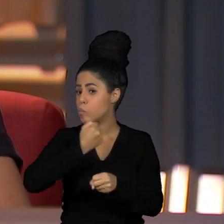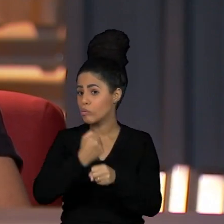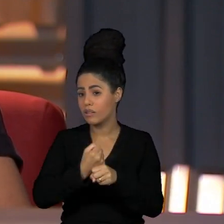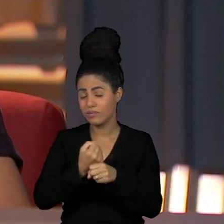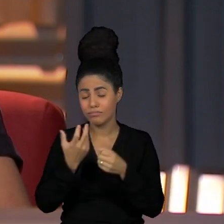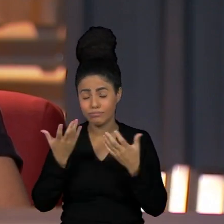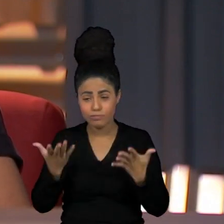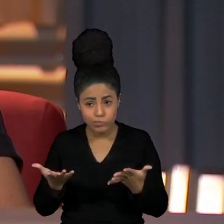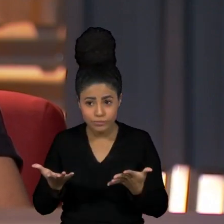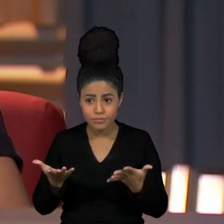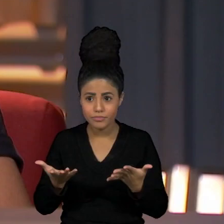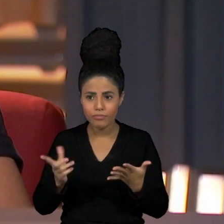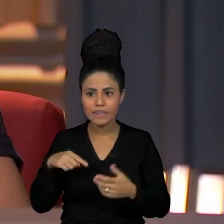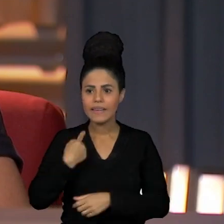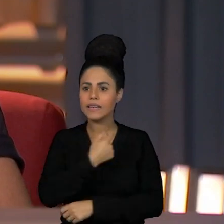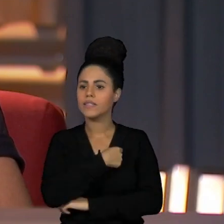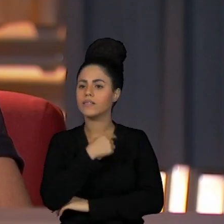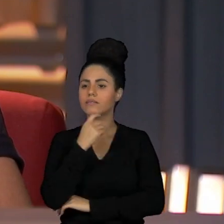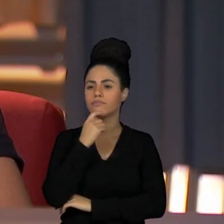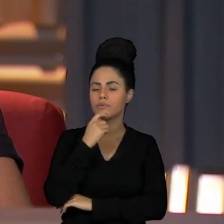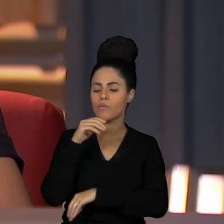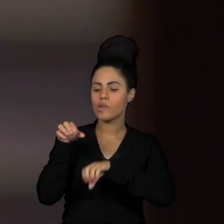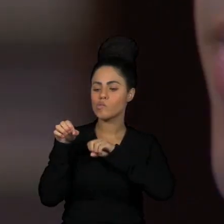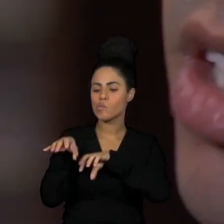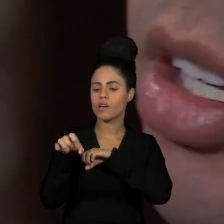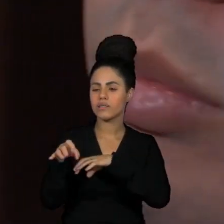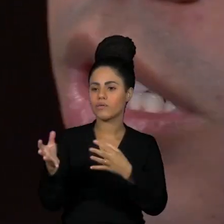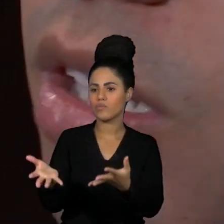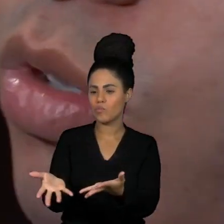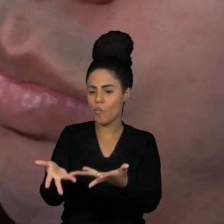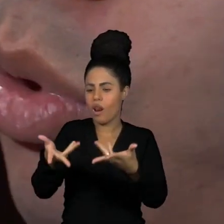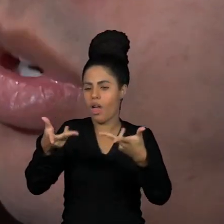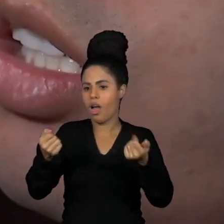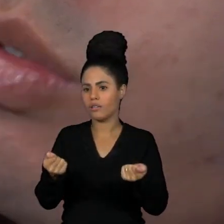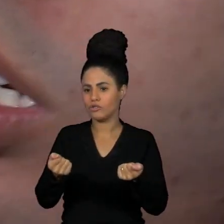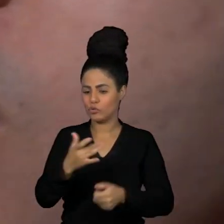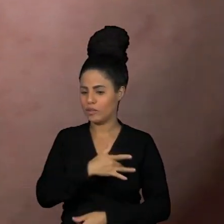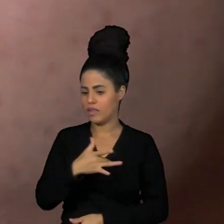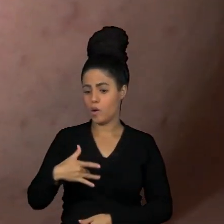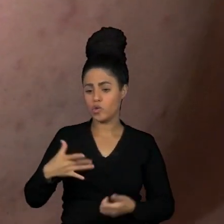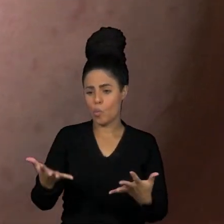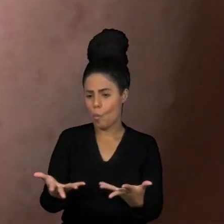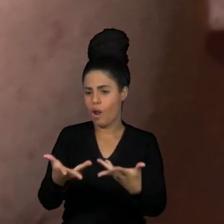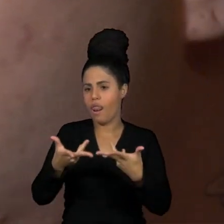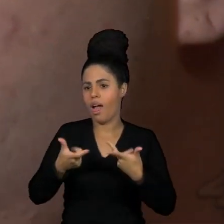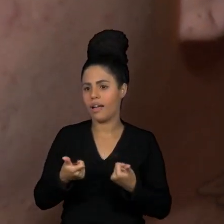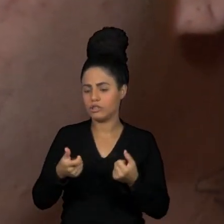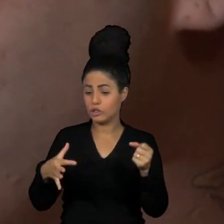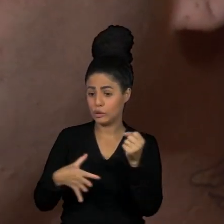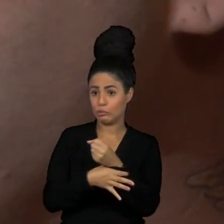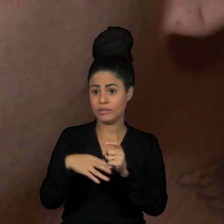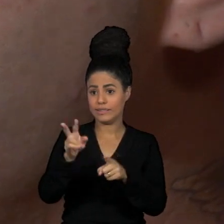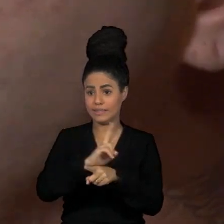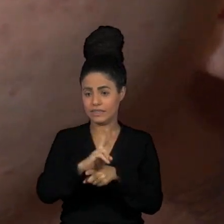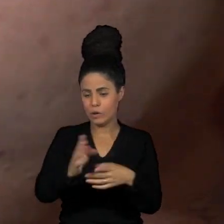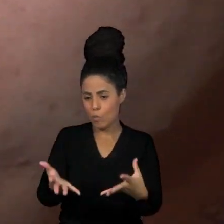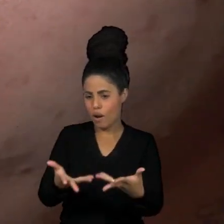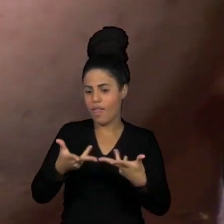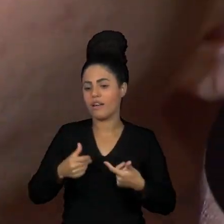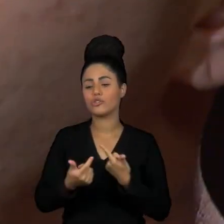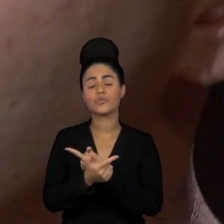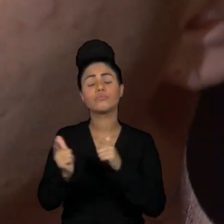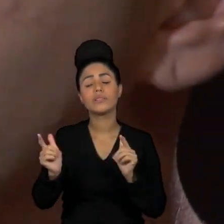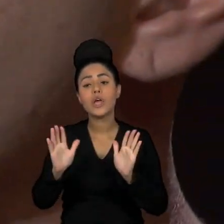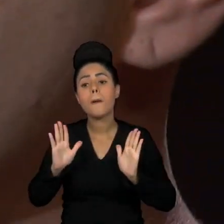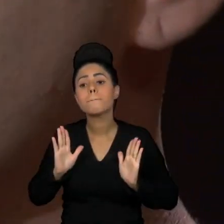louco porque a gente não vê uma educação de qualidade, uma saúde pública de qualidade, segurança pública, mas a gente